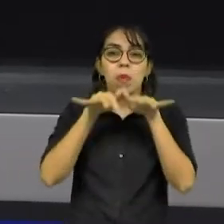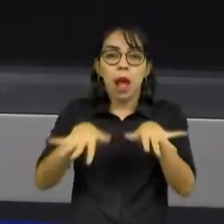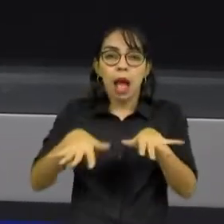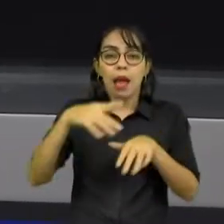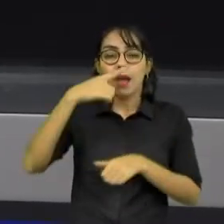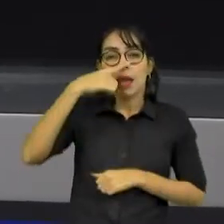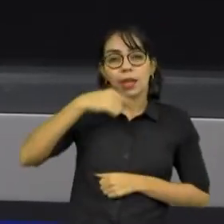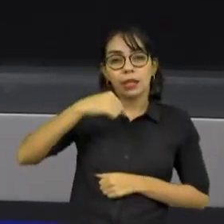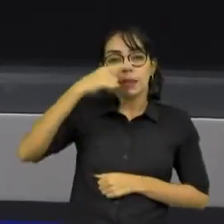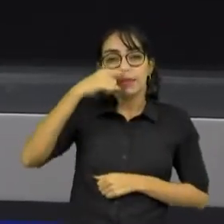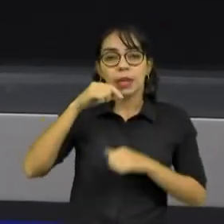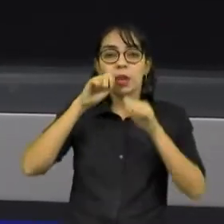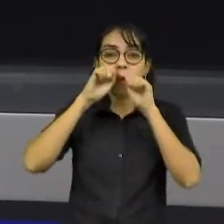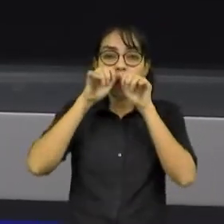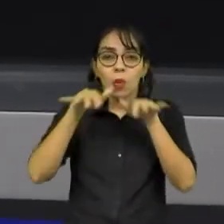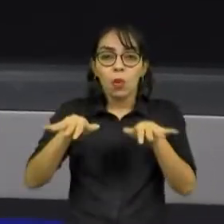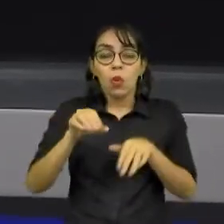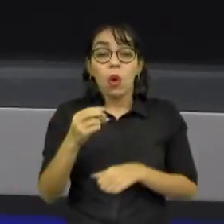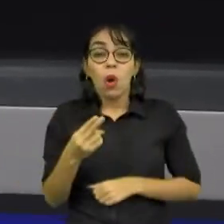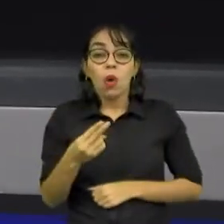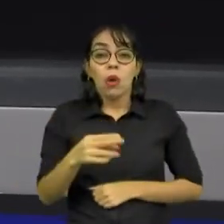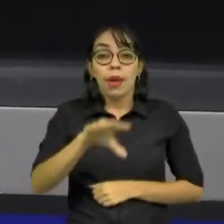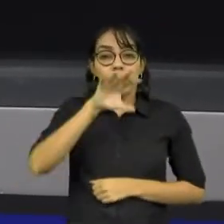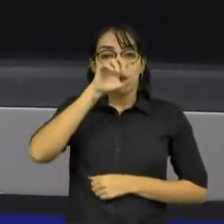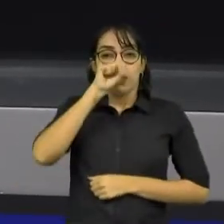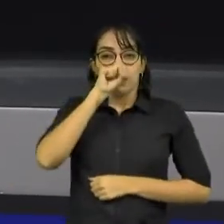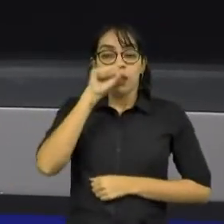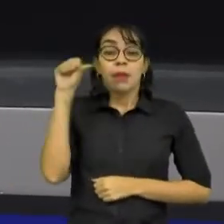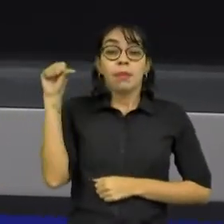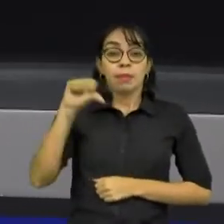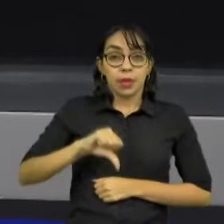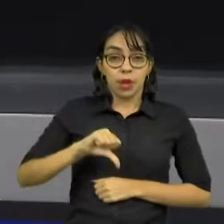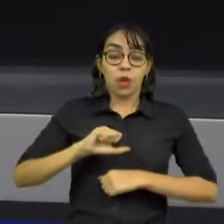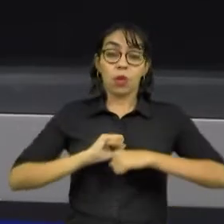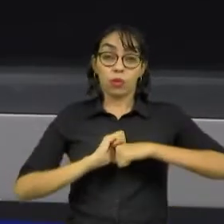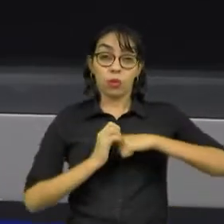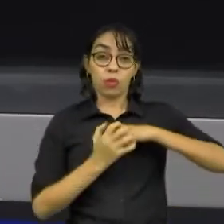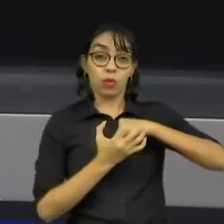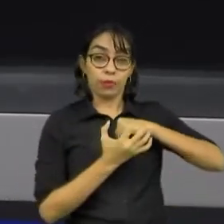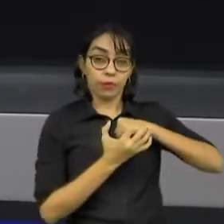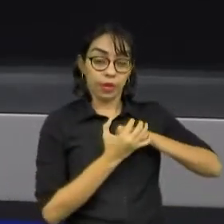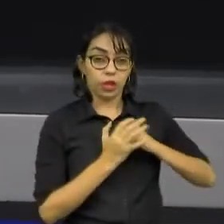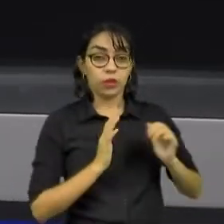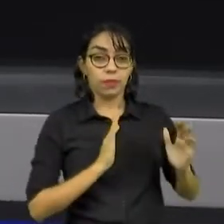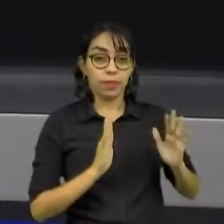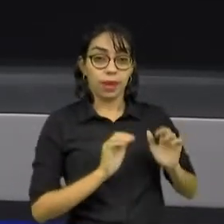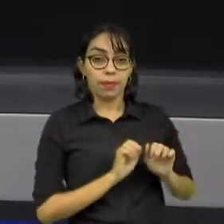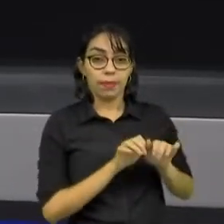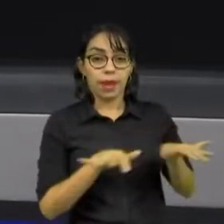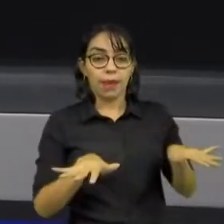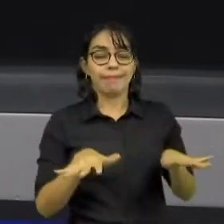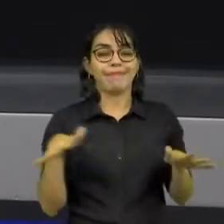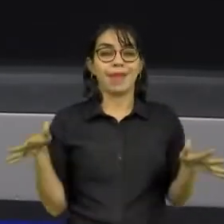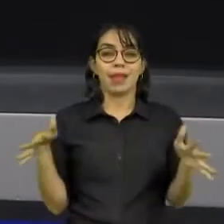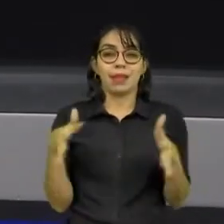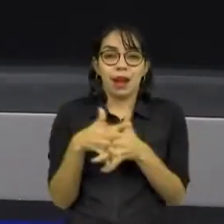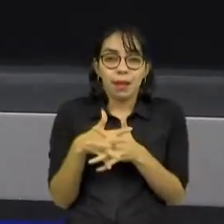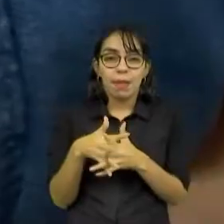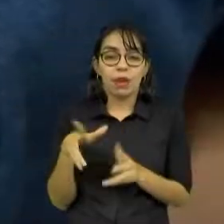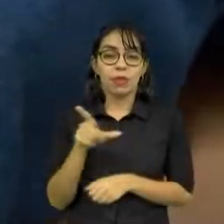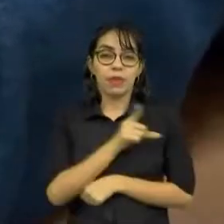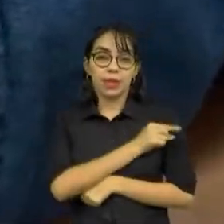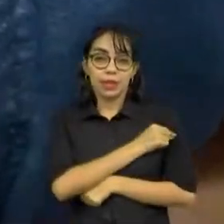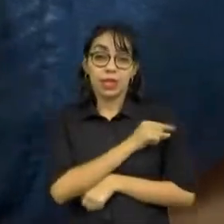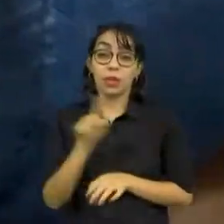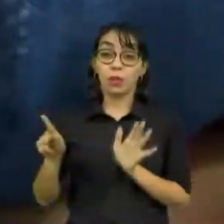até mesmo da respiração. E o pior, a pandemia acabou atrapalhando a vacinação contra essa doença.